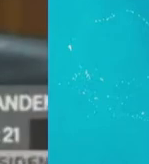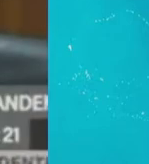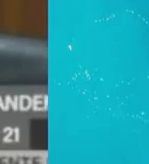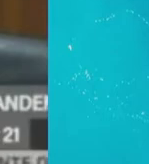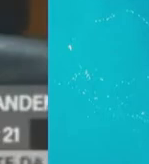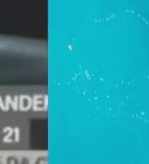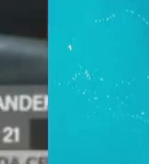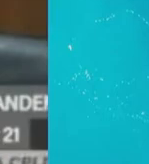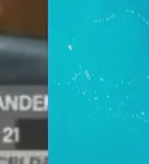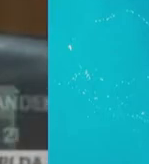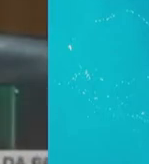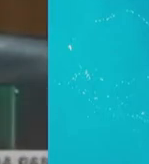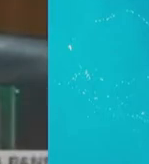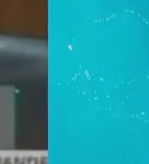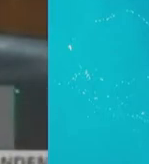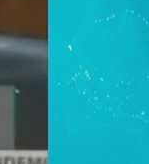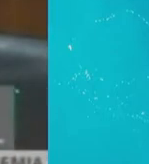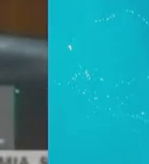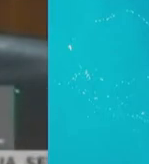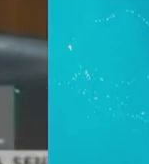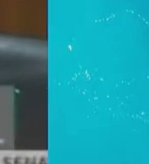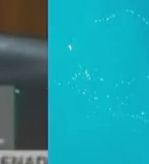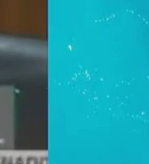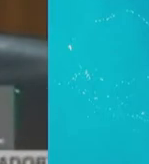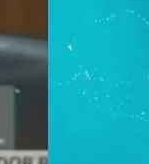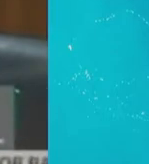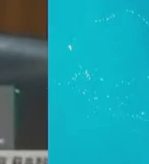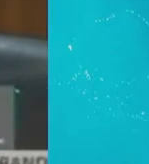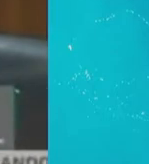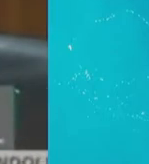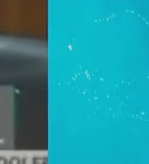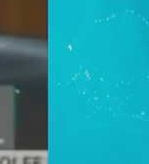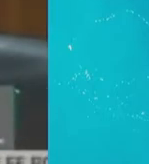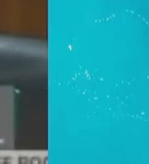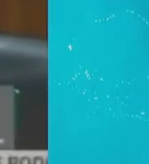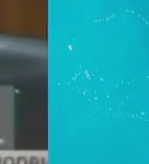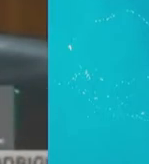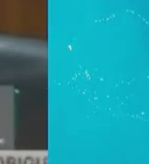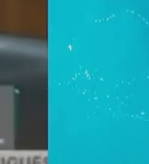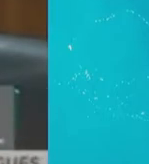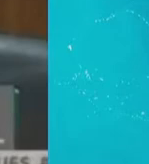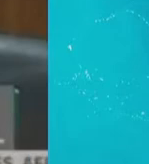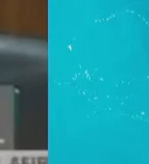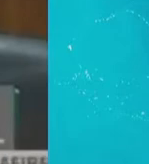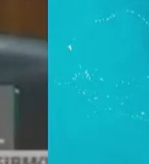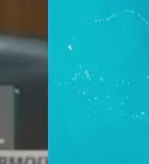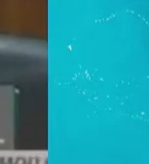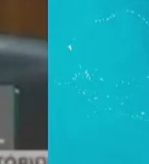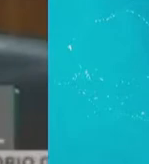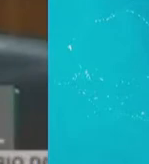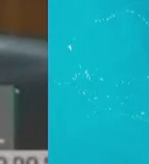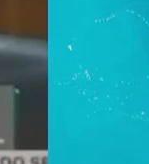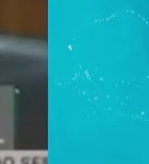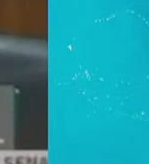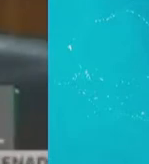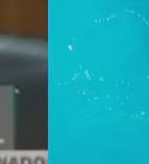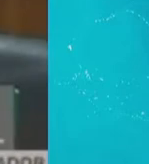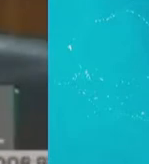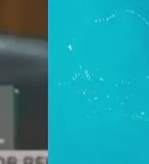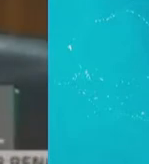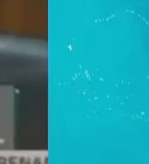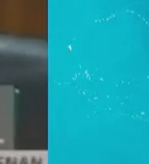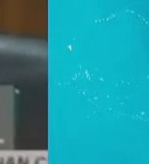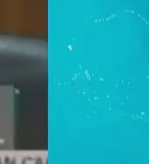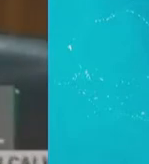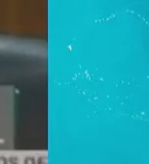né? Aonde está o Ministério Público que deixa uma bandalheira dessa acontecer? Banco que não é banco. Banco que dá